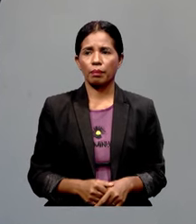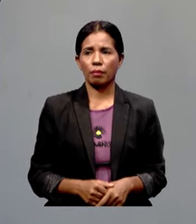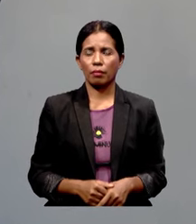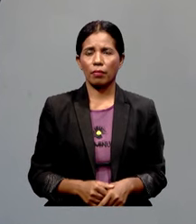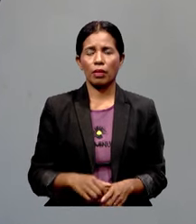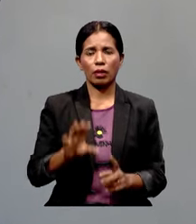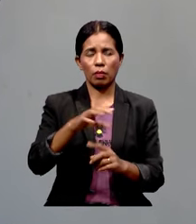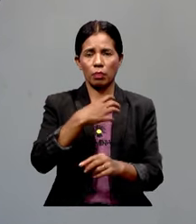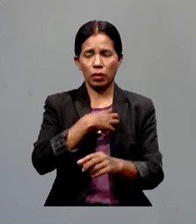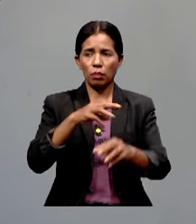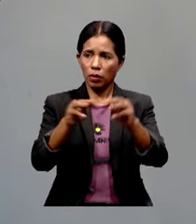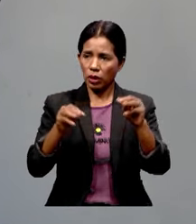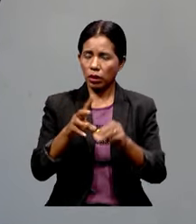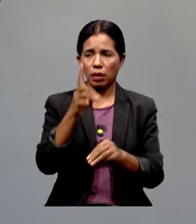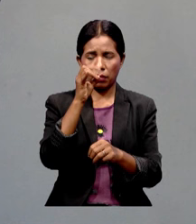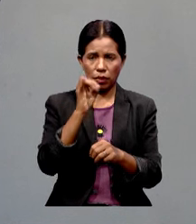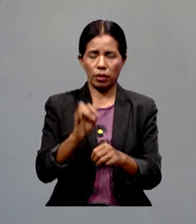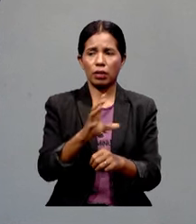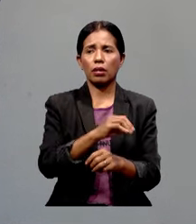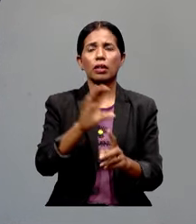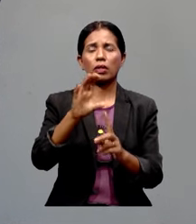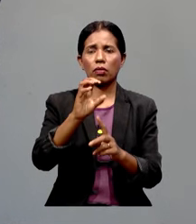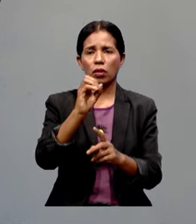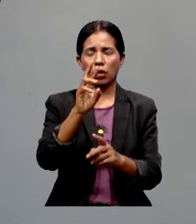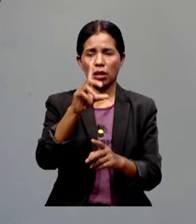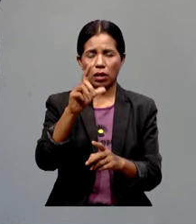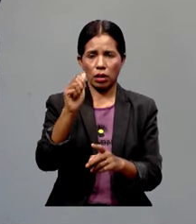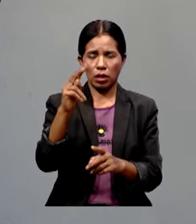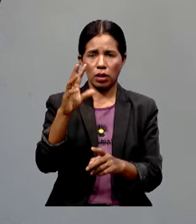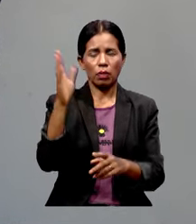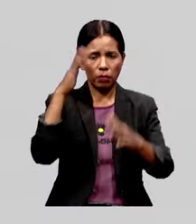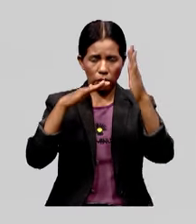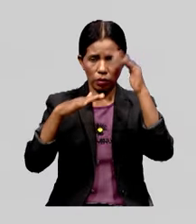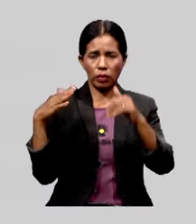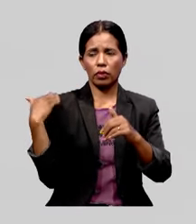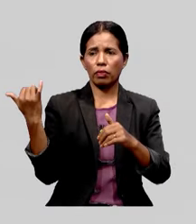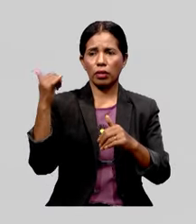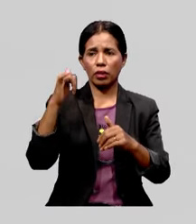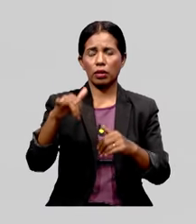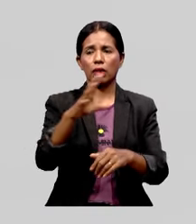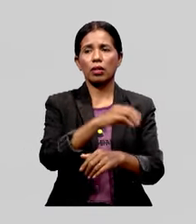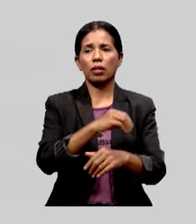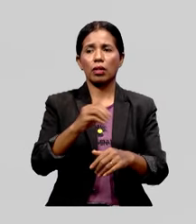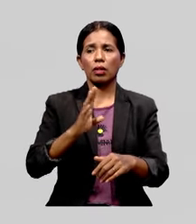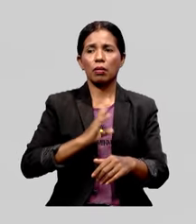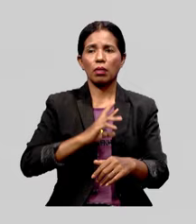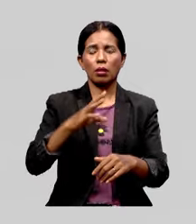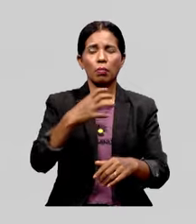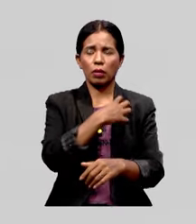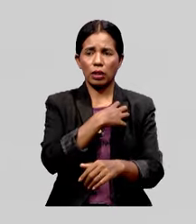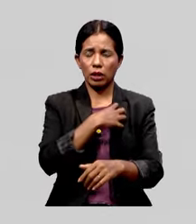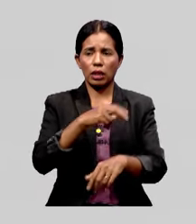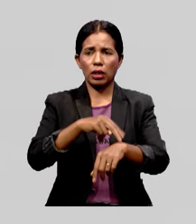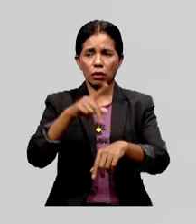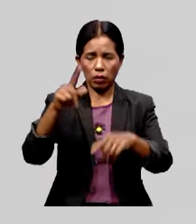Comando Penitelli Município Dili, Superintendente Seife Orlando Gomes Chateten, confronto entre Jovencira e a Vila Verde no Bebora, Polícia Nacional